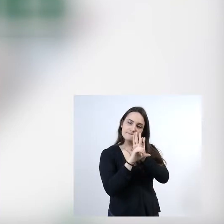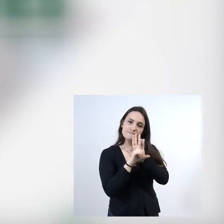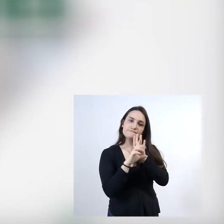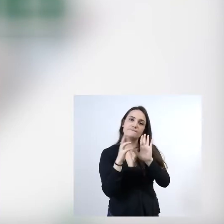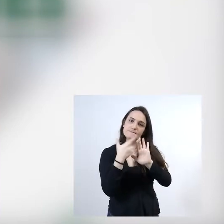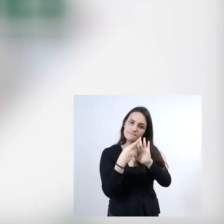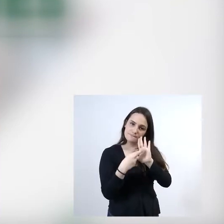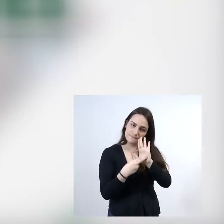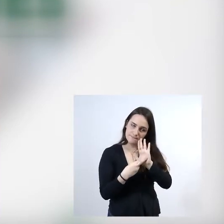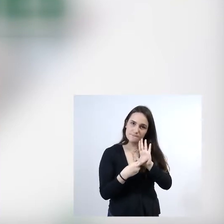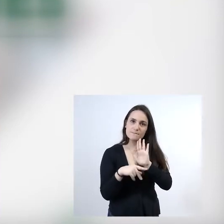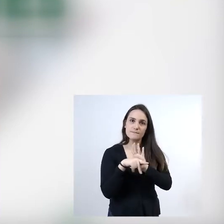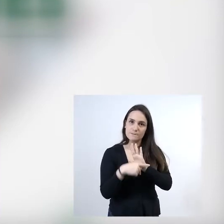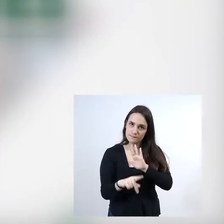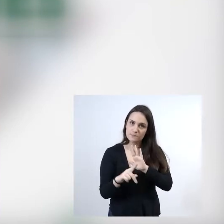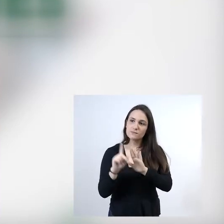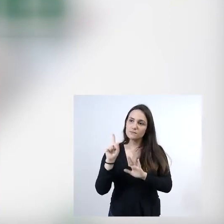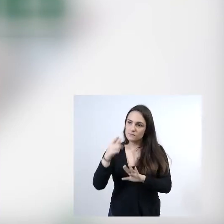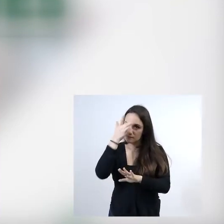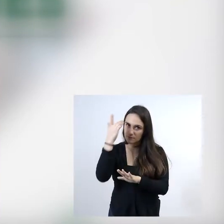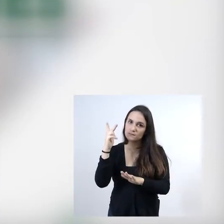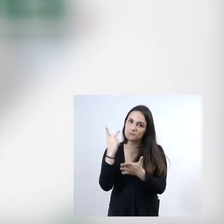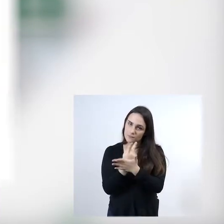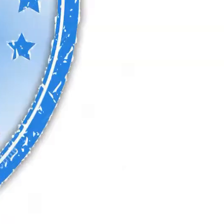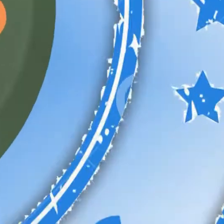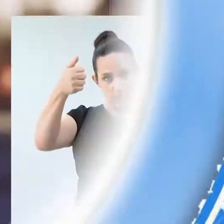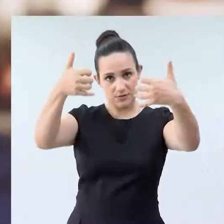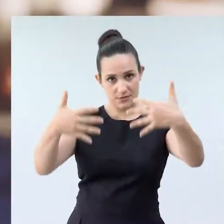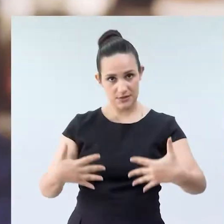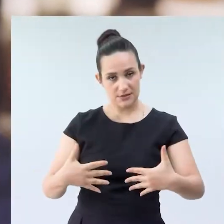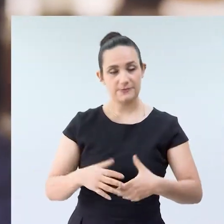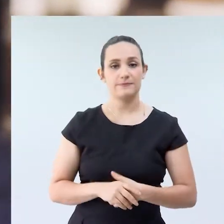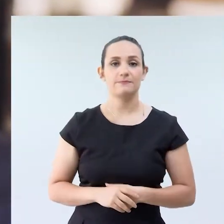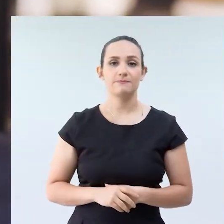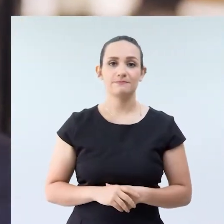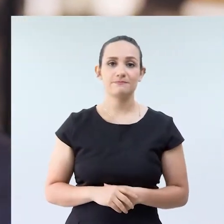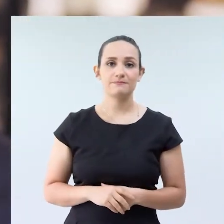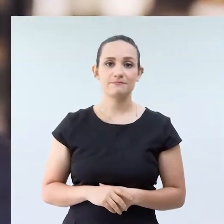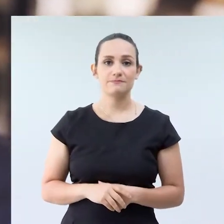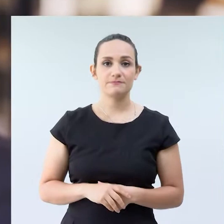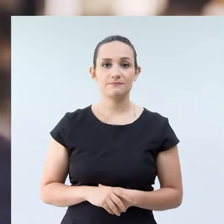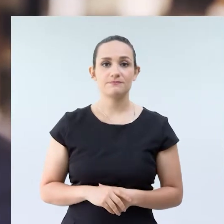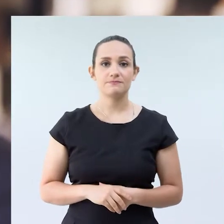da possibilidade de se decretar essa sentença condenatória.